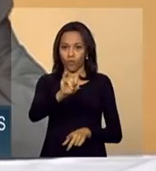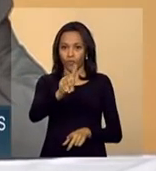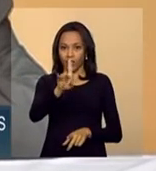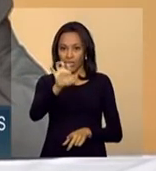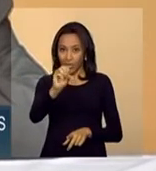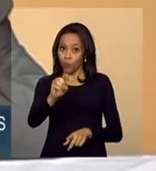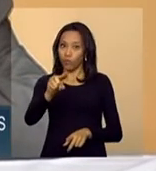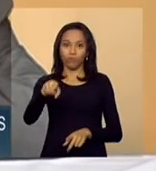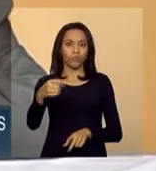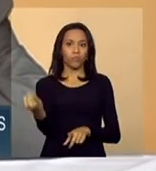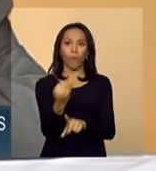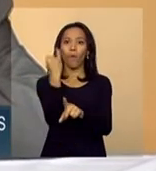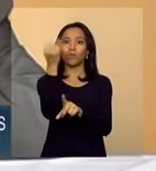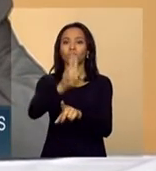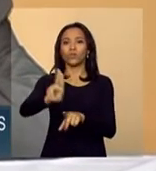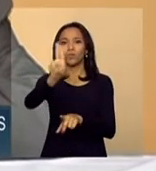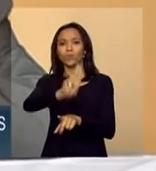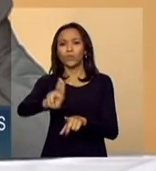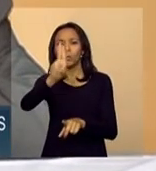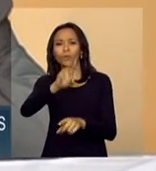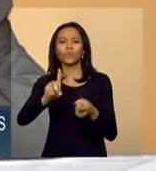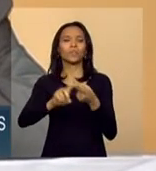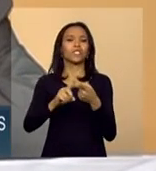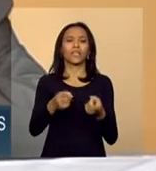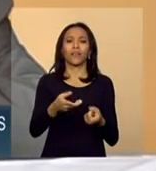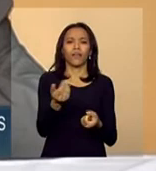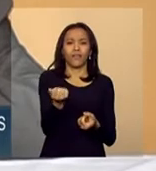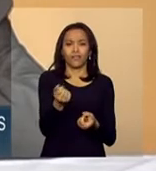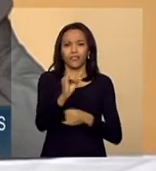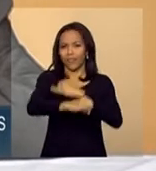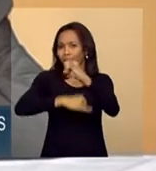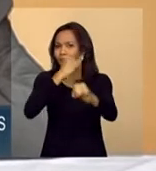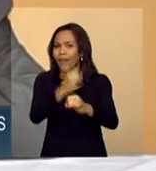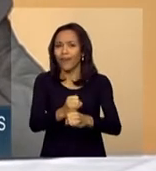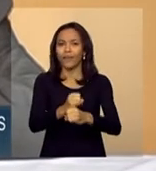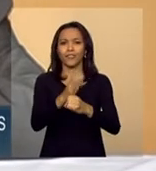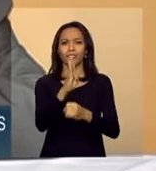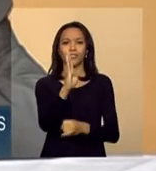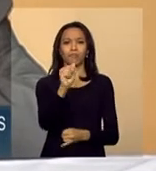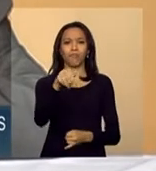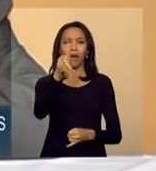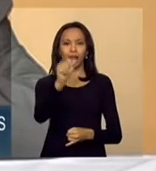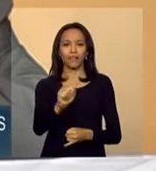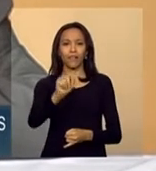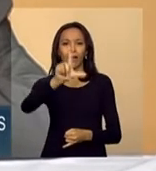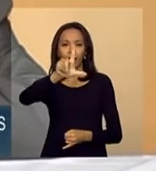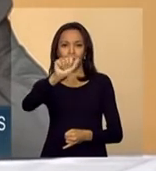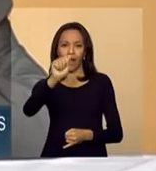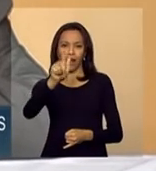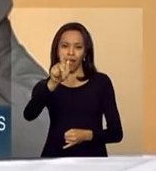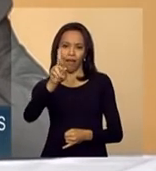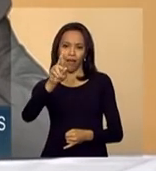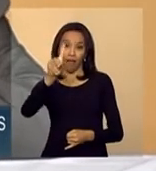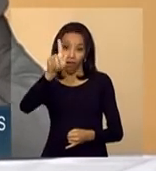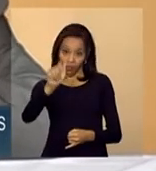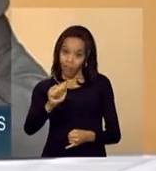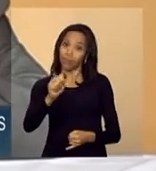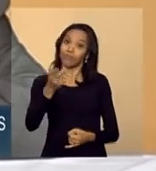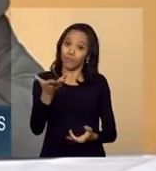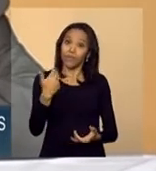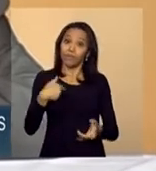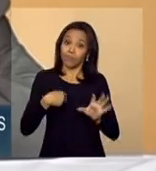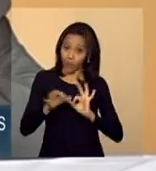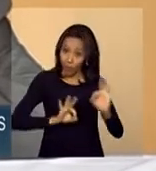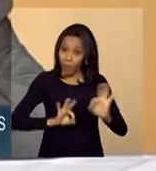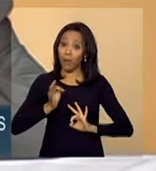exponencialmente o uso de capacidade de banda da internet. Então, a rede da Telebrás ela já está preparada para esse crescimento exponencial.